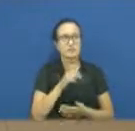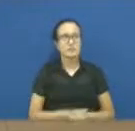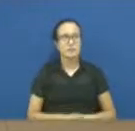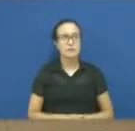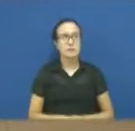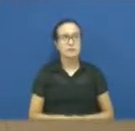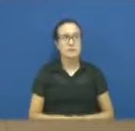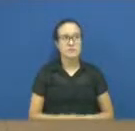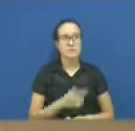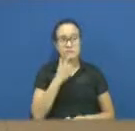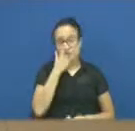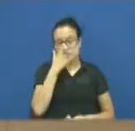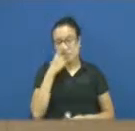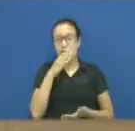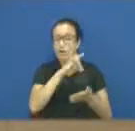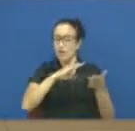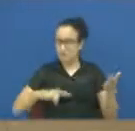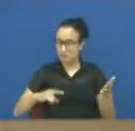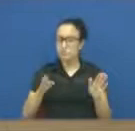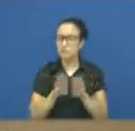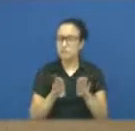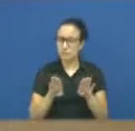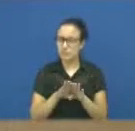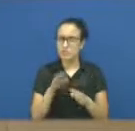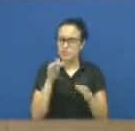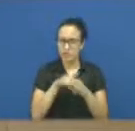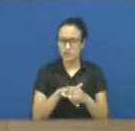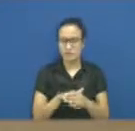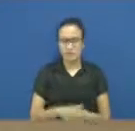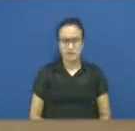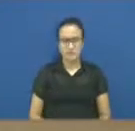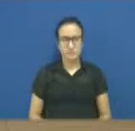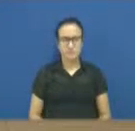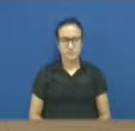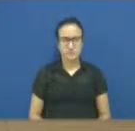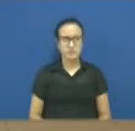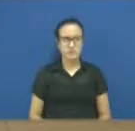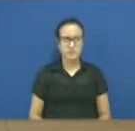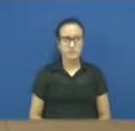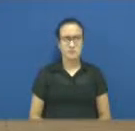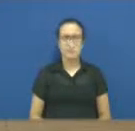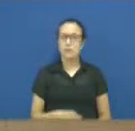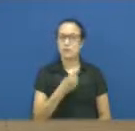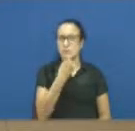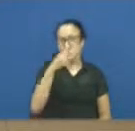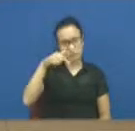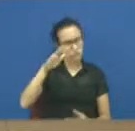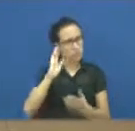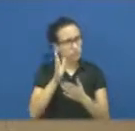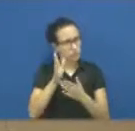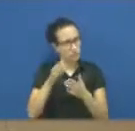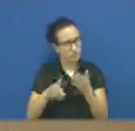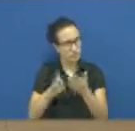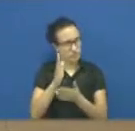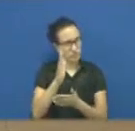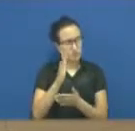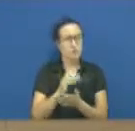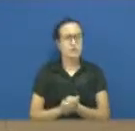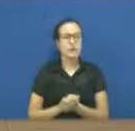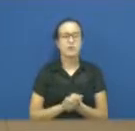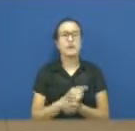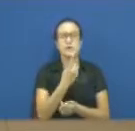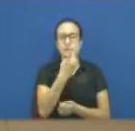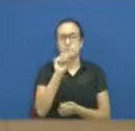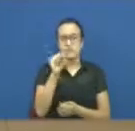os trabalhos. As moções também. Item 17º da pauta já foi apreciado por inversão de pauta. Apreciaremos,